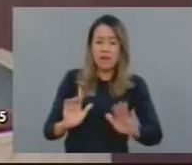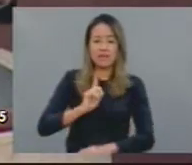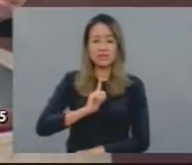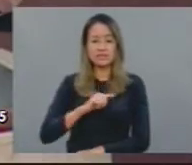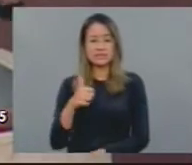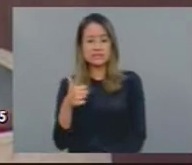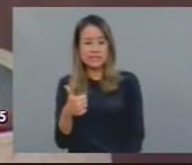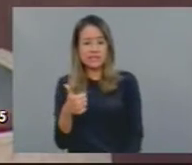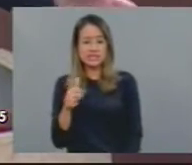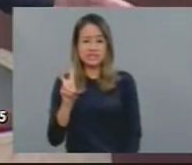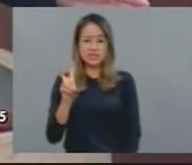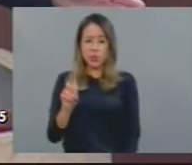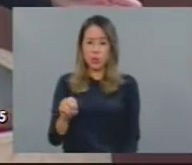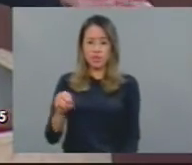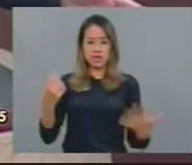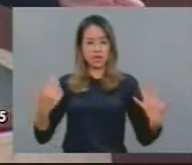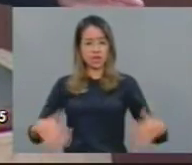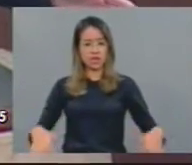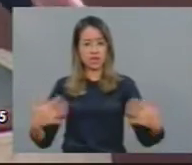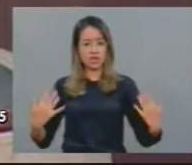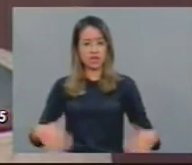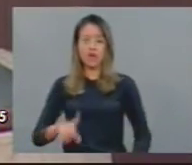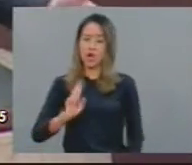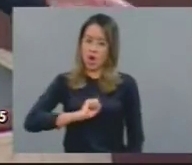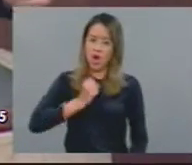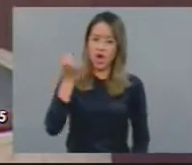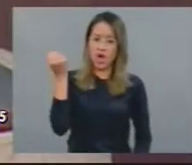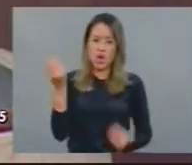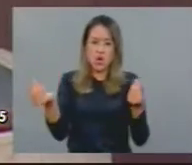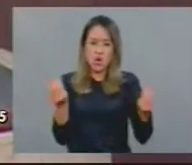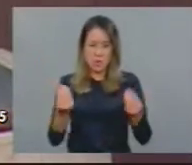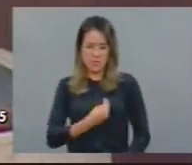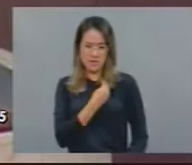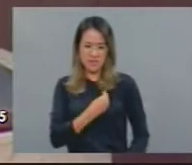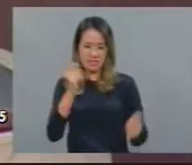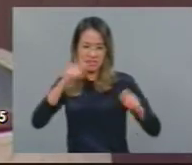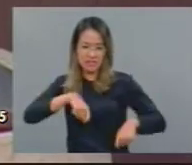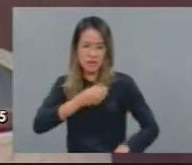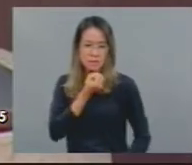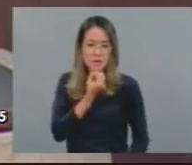Então você tem uma falência lá no interior que bate aqui.